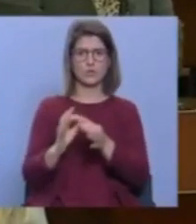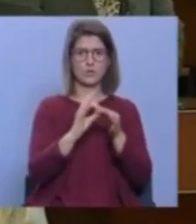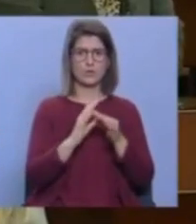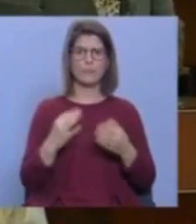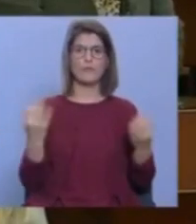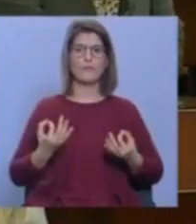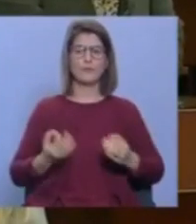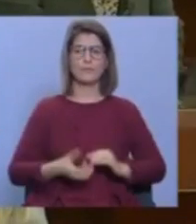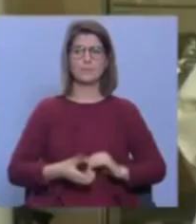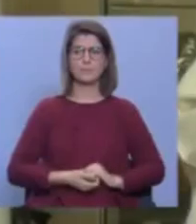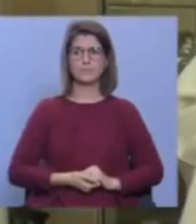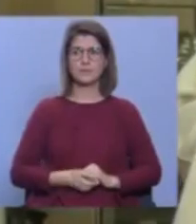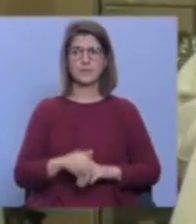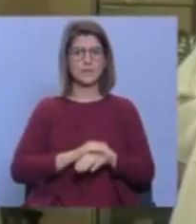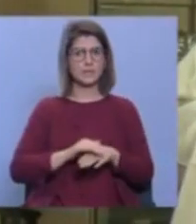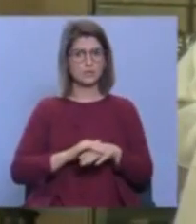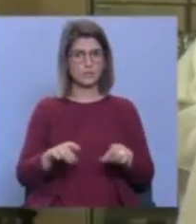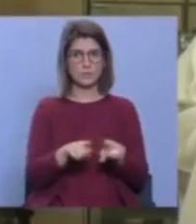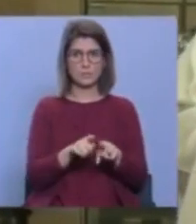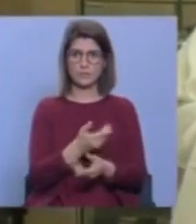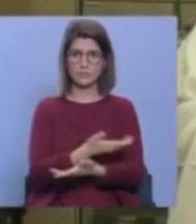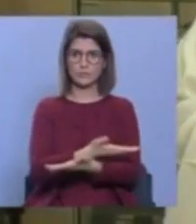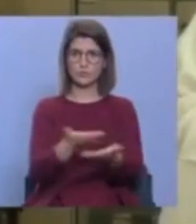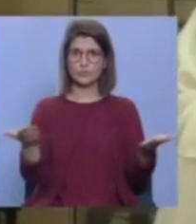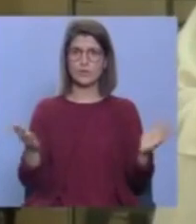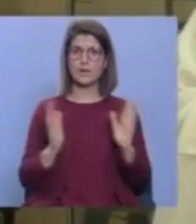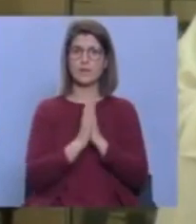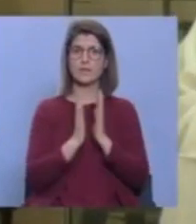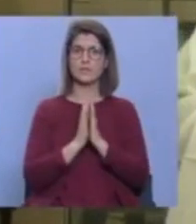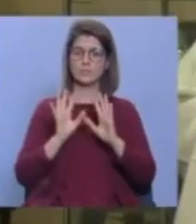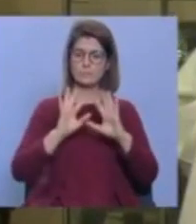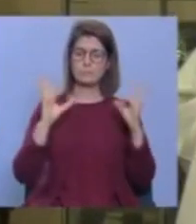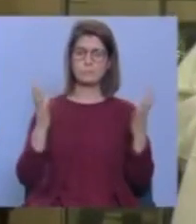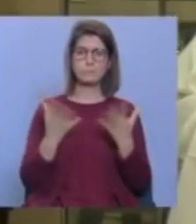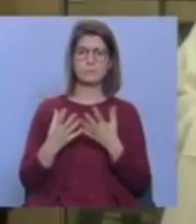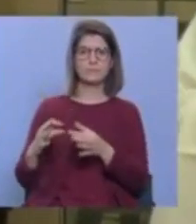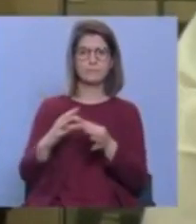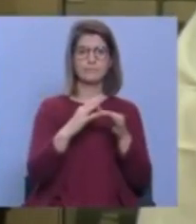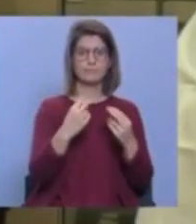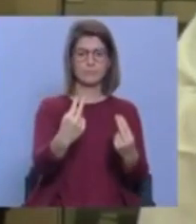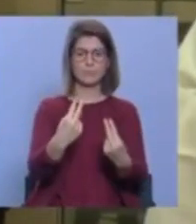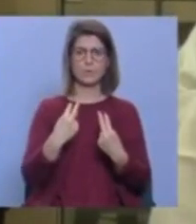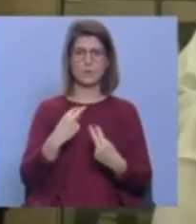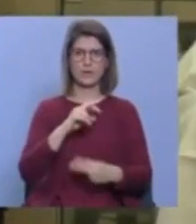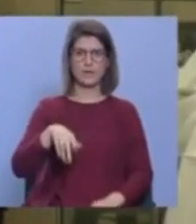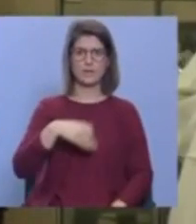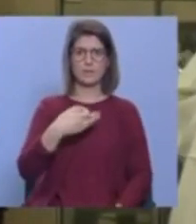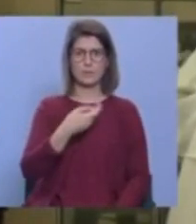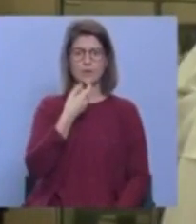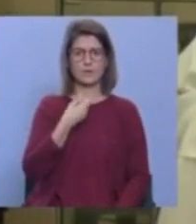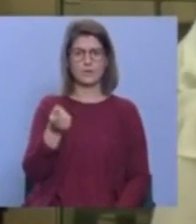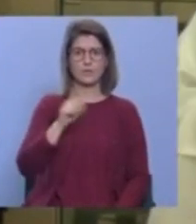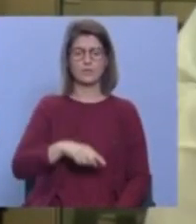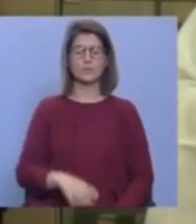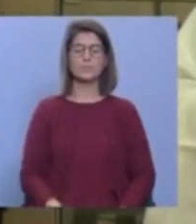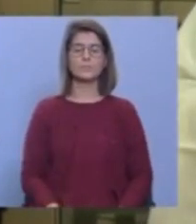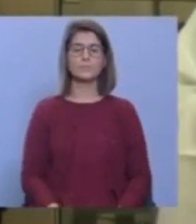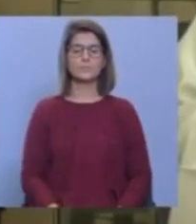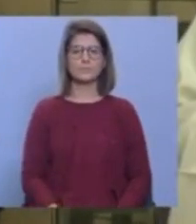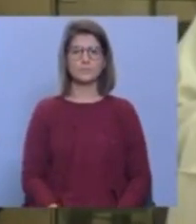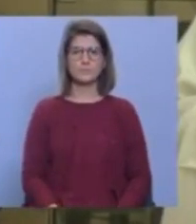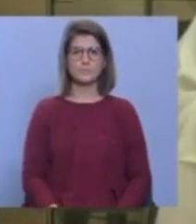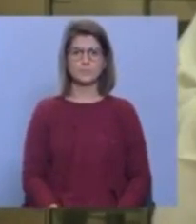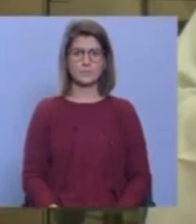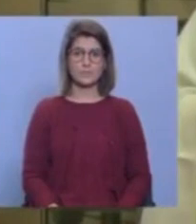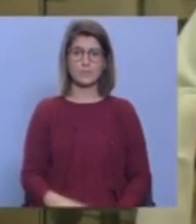Queridos irmãos, mais uma vez em comunhão com toda a Igreja Universal que nos acompanha através da RTP. Uma palavra